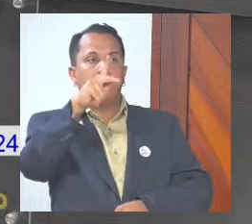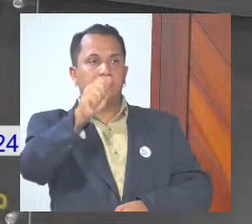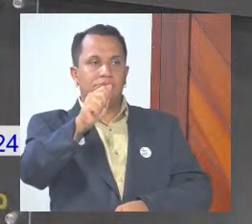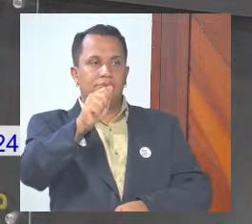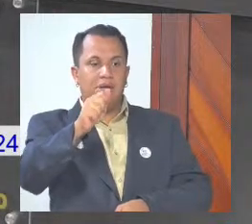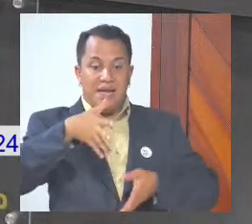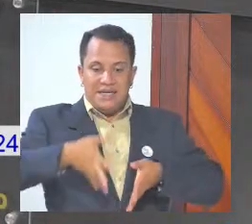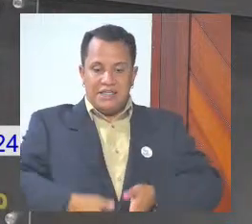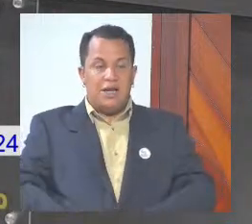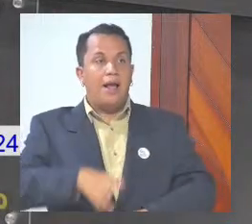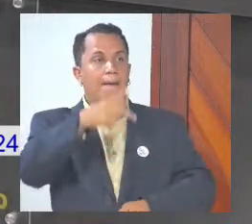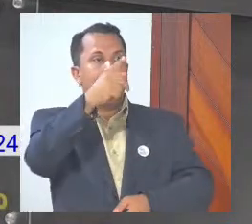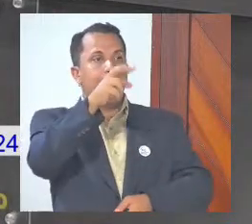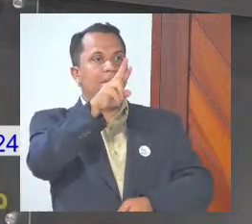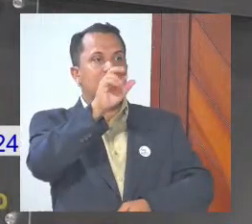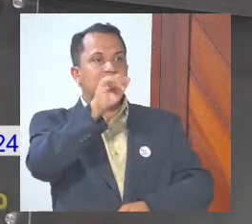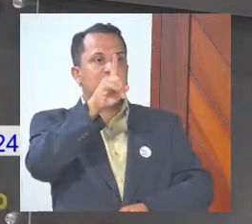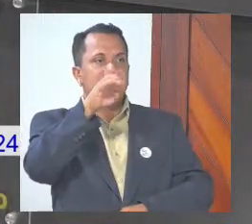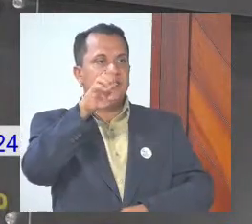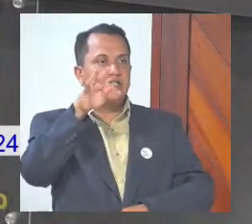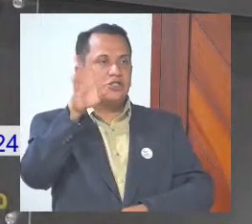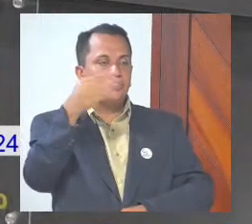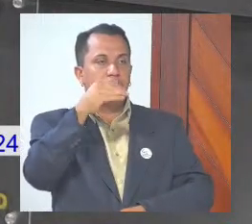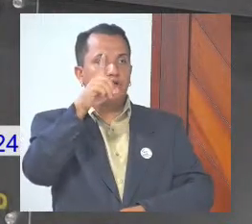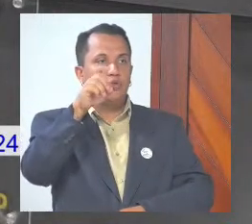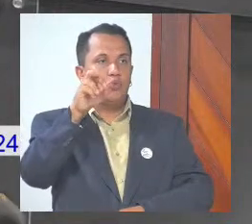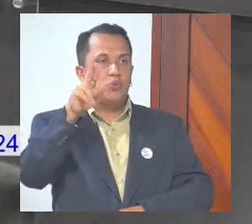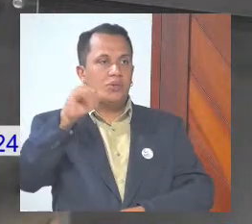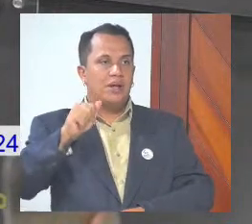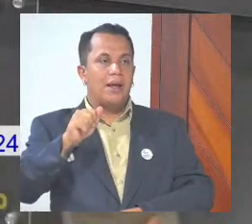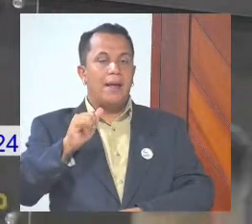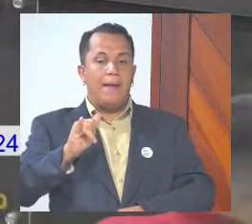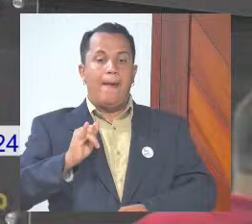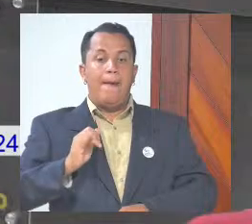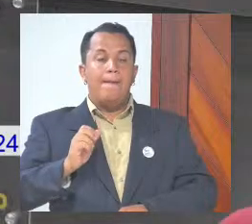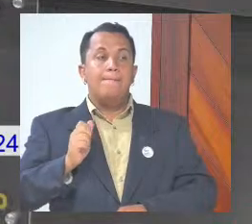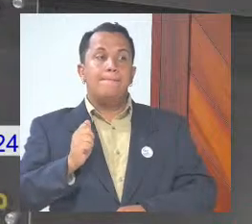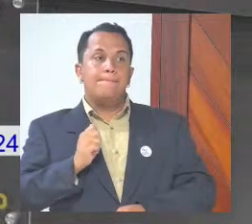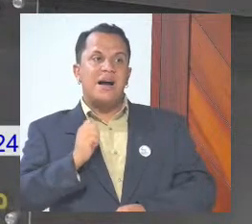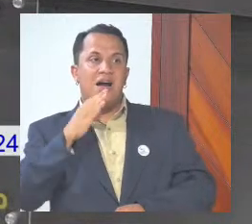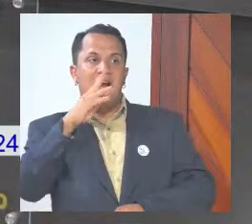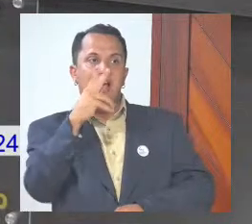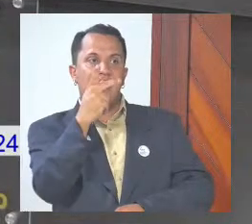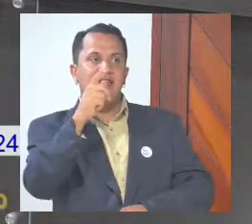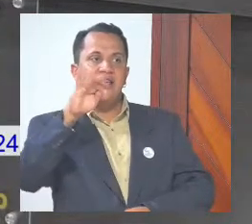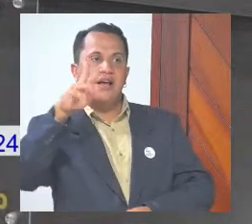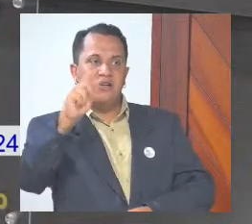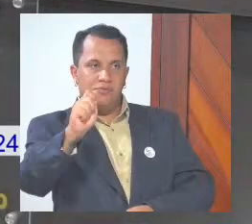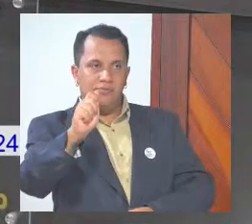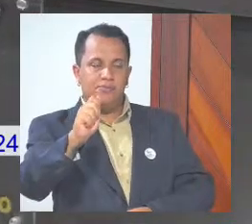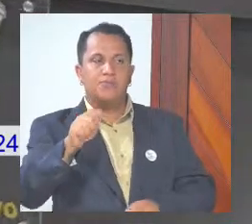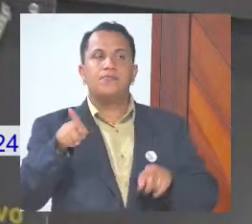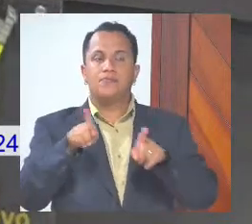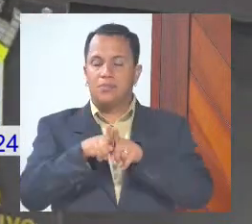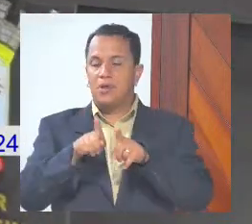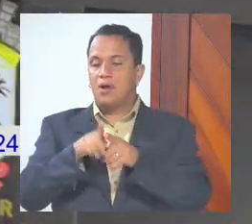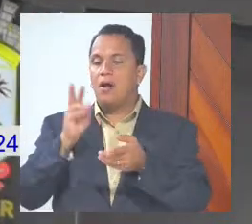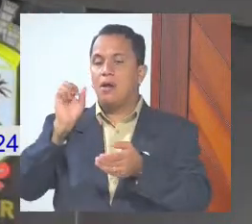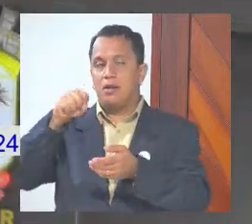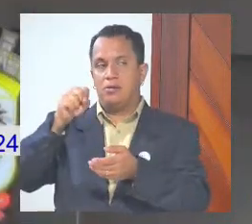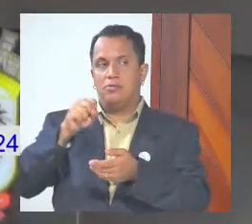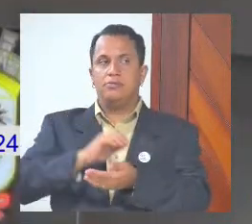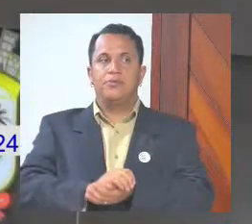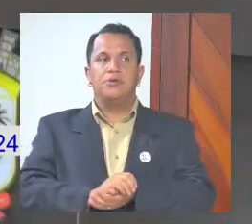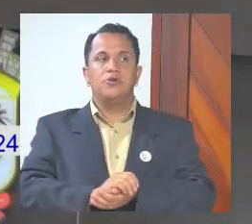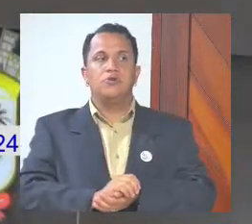Presidente Dutra, na Bahia. É Presidente Dutra mesmo, né?